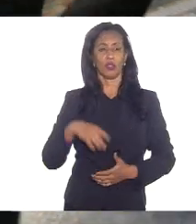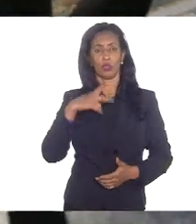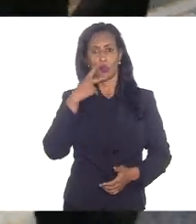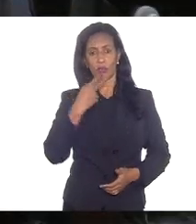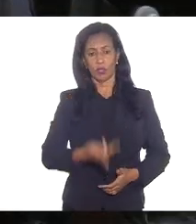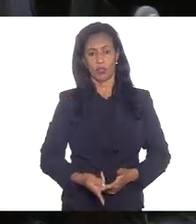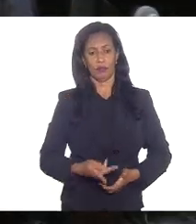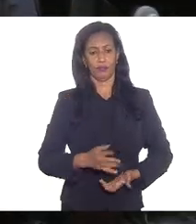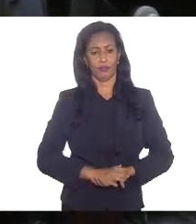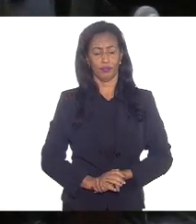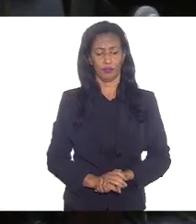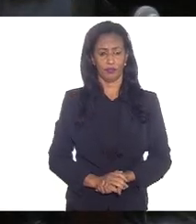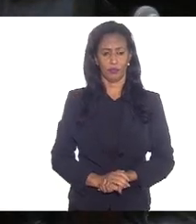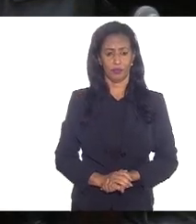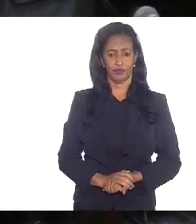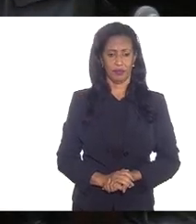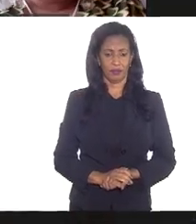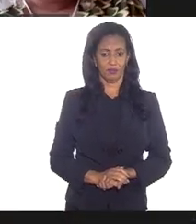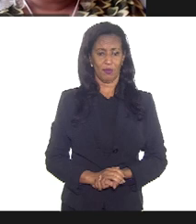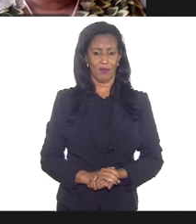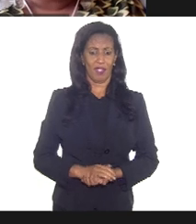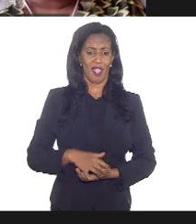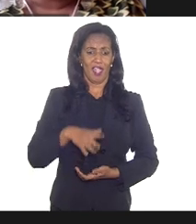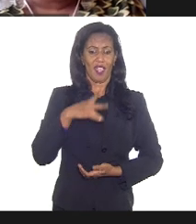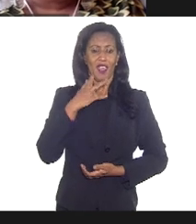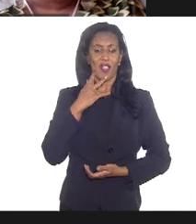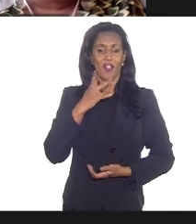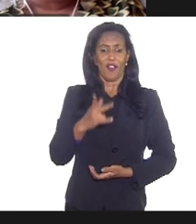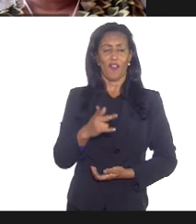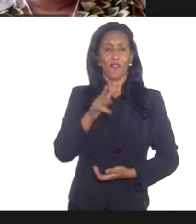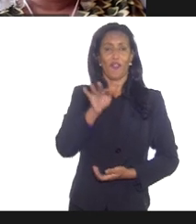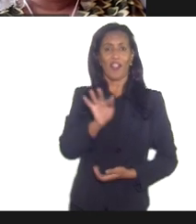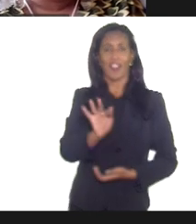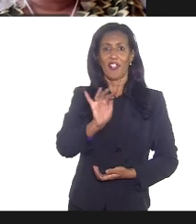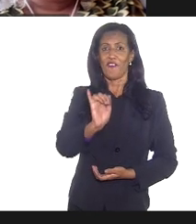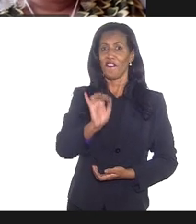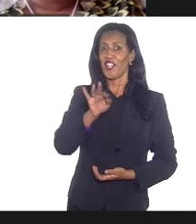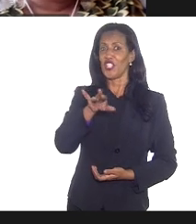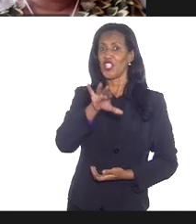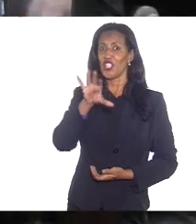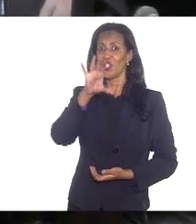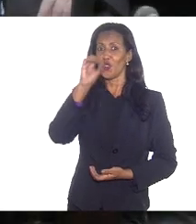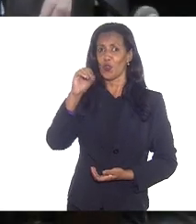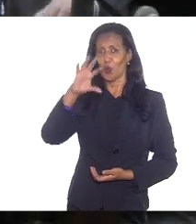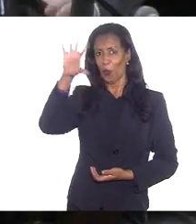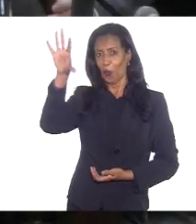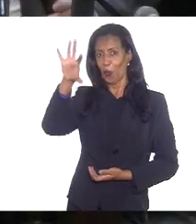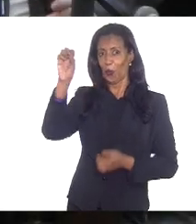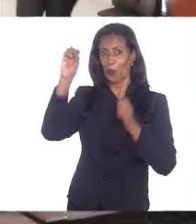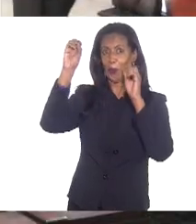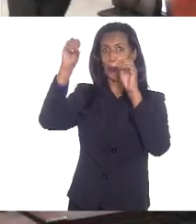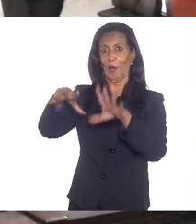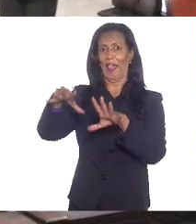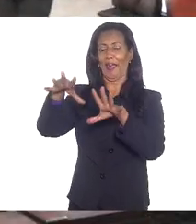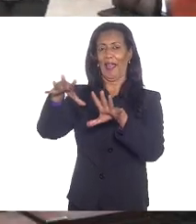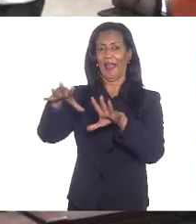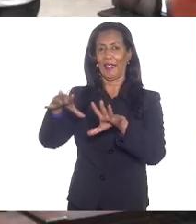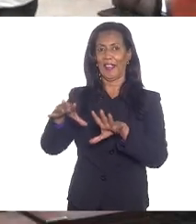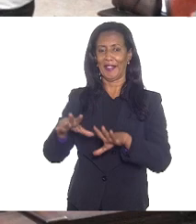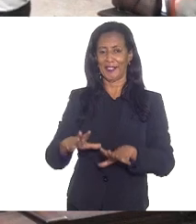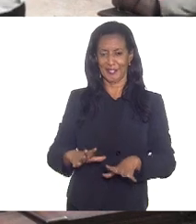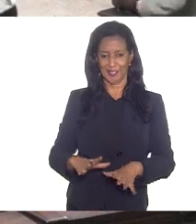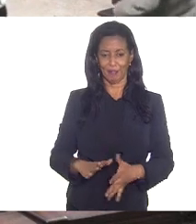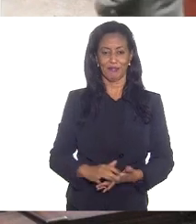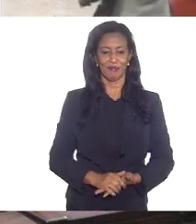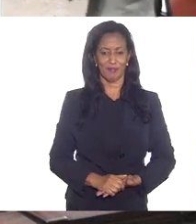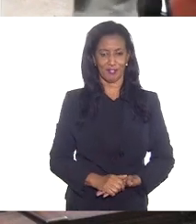presidente. Presidente, eu falei feitiços, não fetiches. Eu falei feitiços. Entendi que foi fetiche. Presa onde? Pela